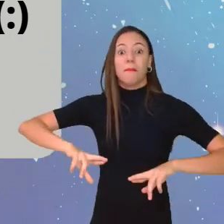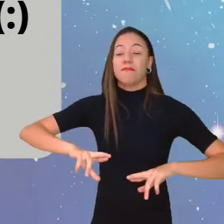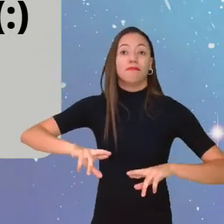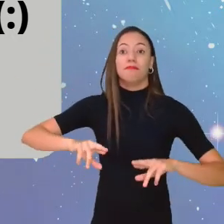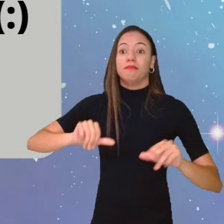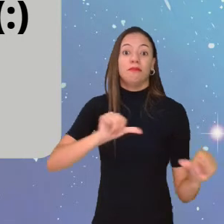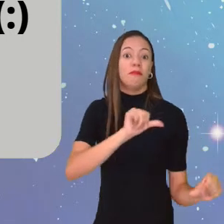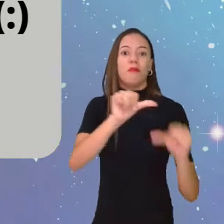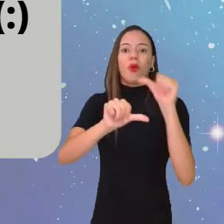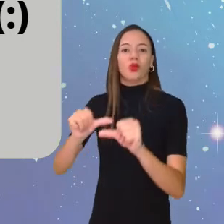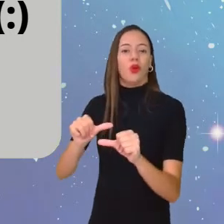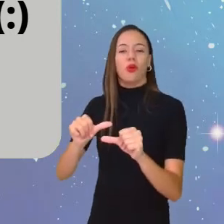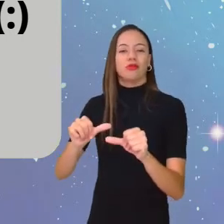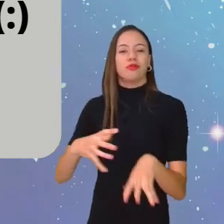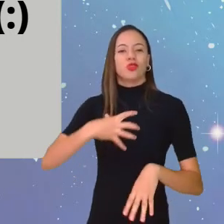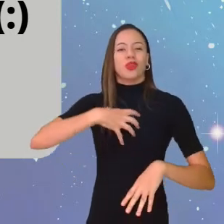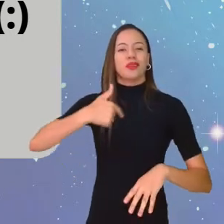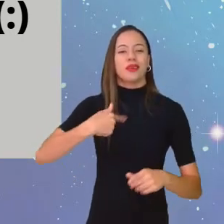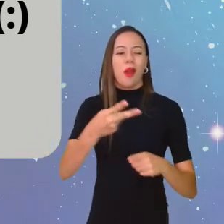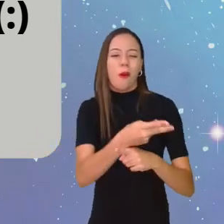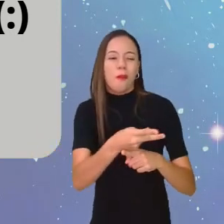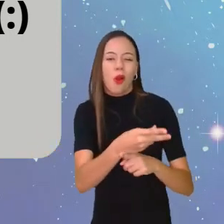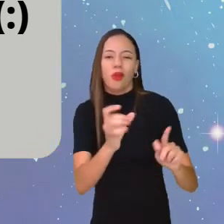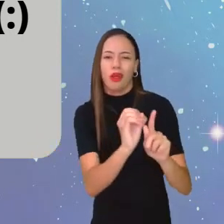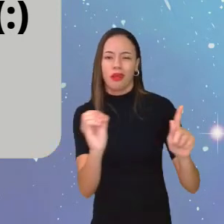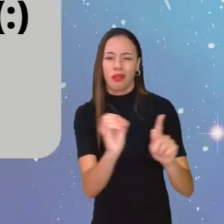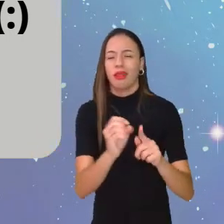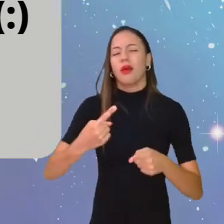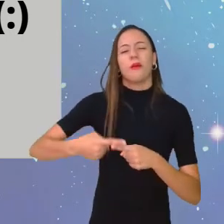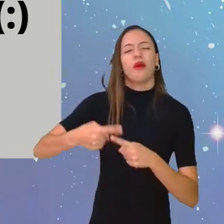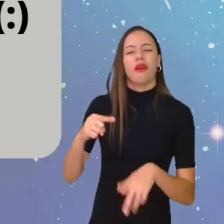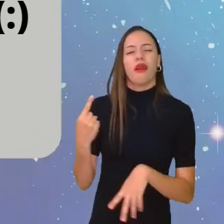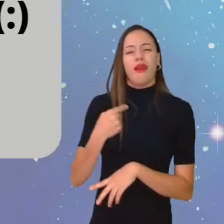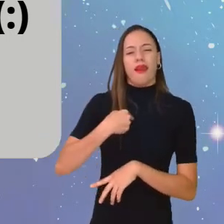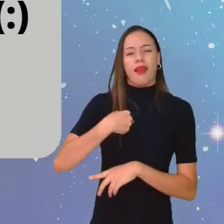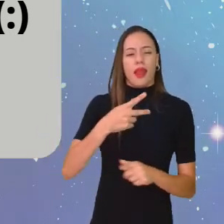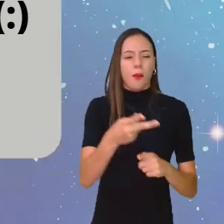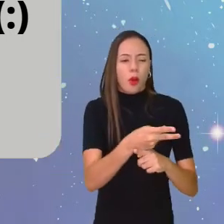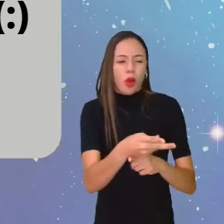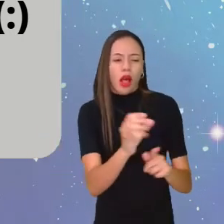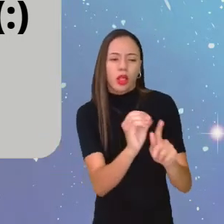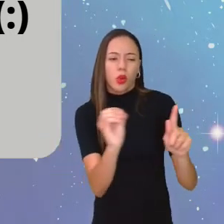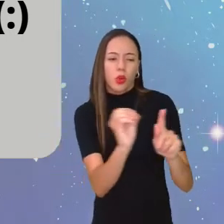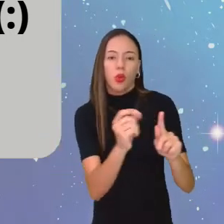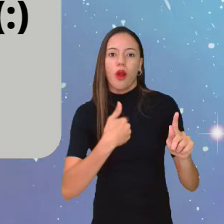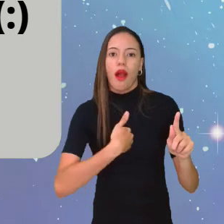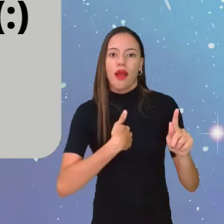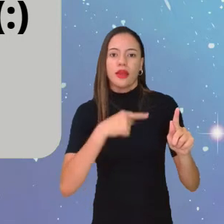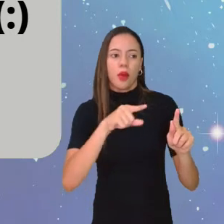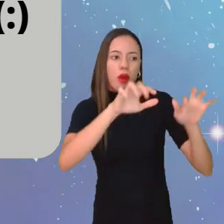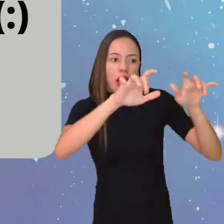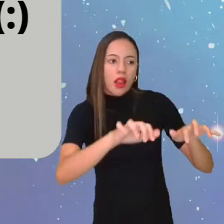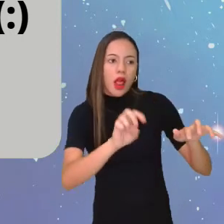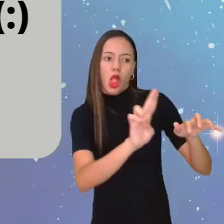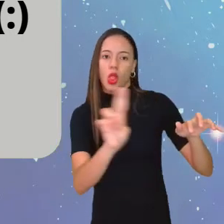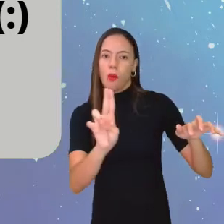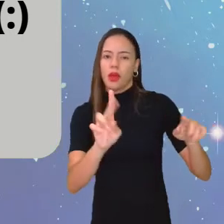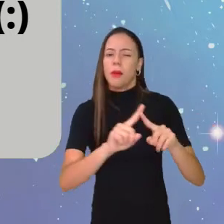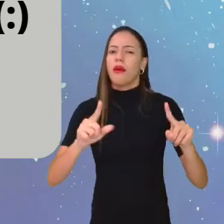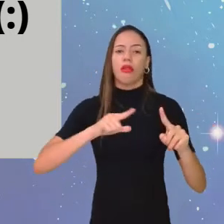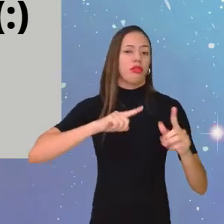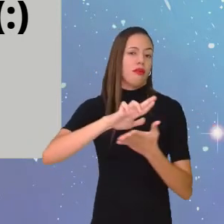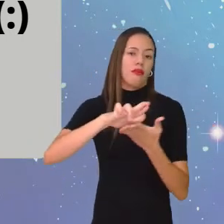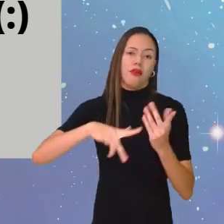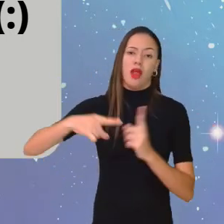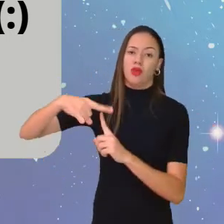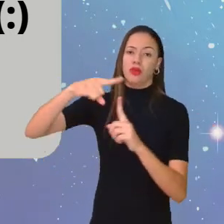eu faço busca na internet, porque quando a gente vai dar uma googlada, né? A gente simplesmente coloca lá o nome, mas sabia que existem vários tipos de busca, né?